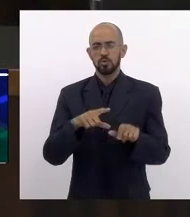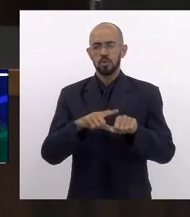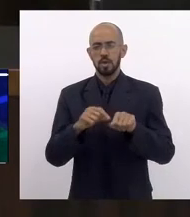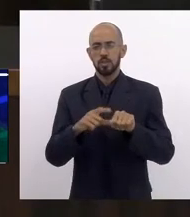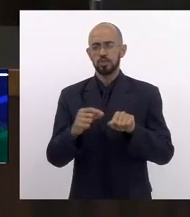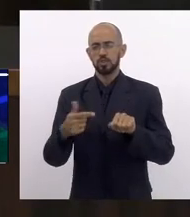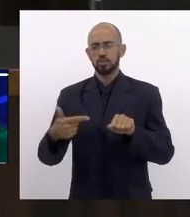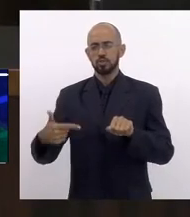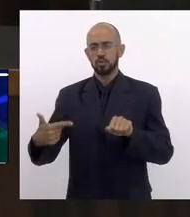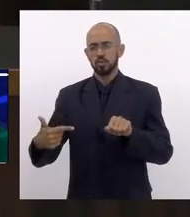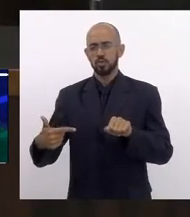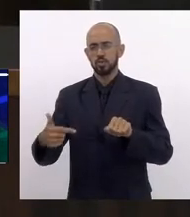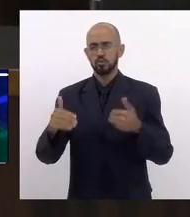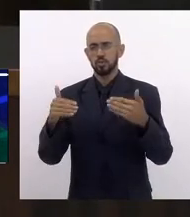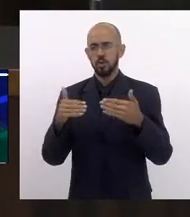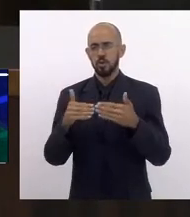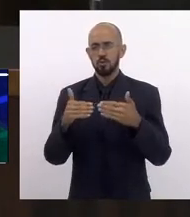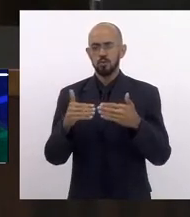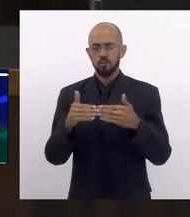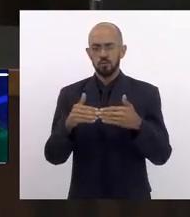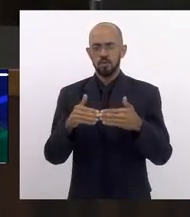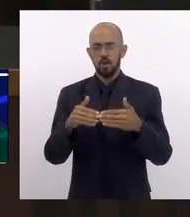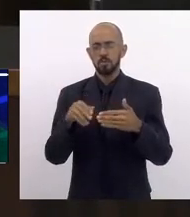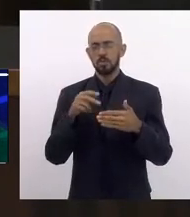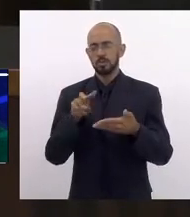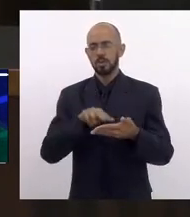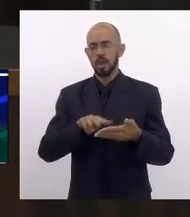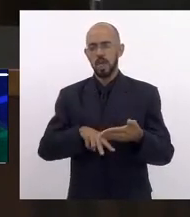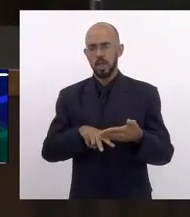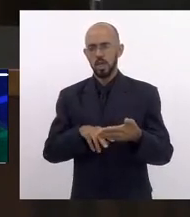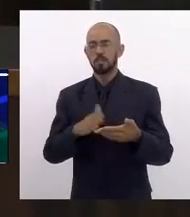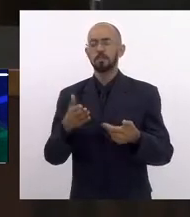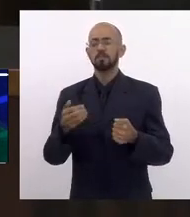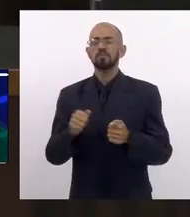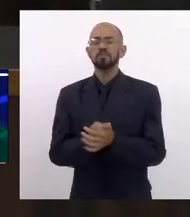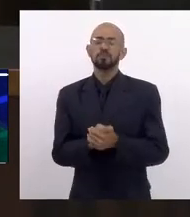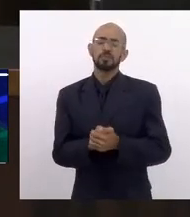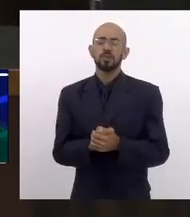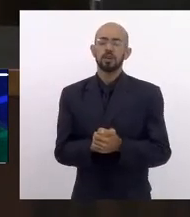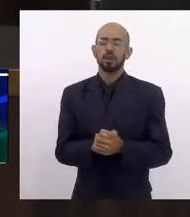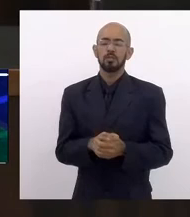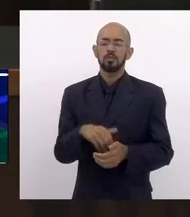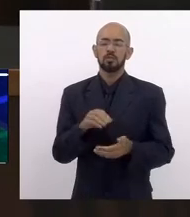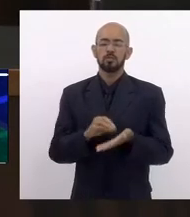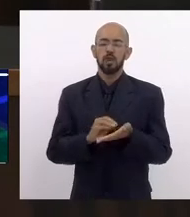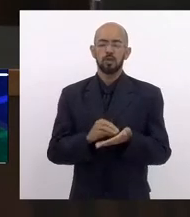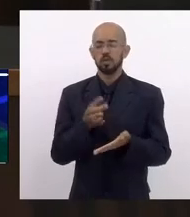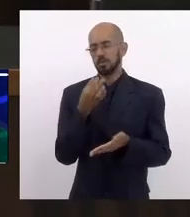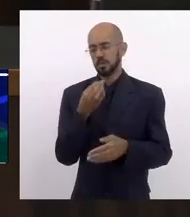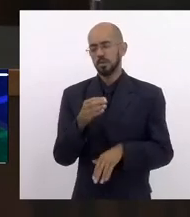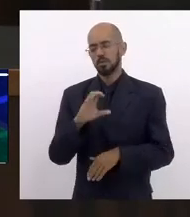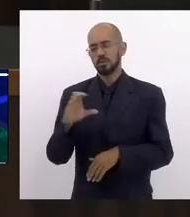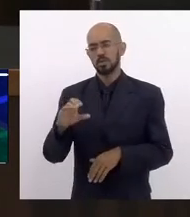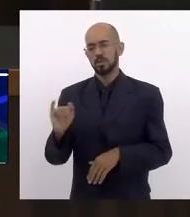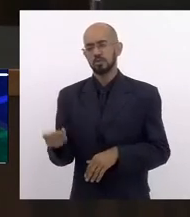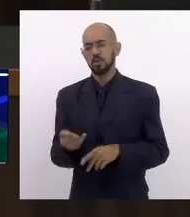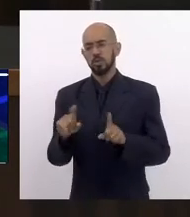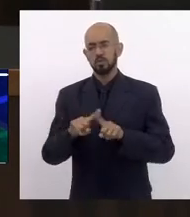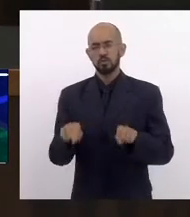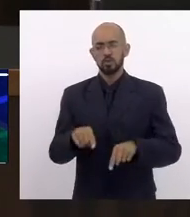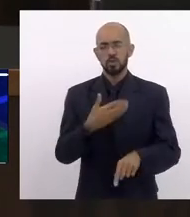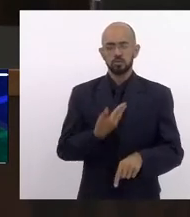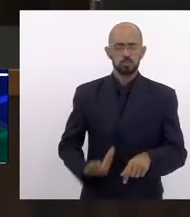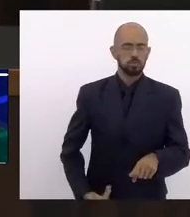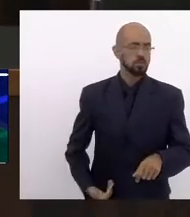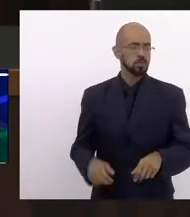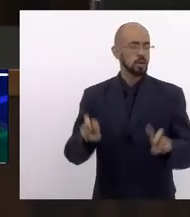o artigo 2º A, nos termos que dispõe. Pendente de pareceres das comissões de Constituição e Justiça, servidores públicos, de segurança pública, de